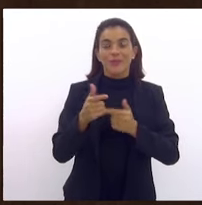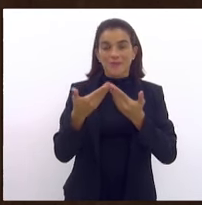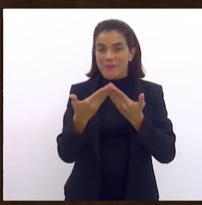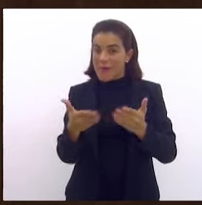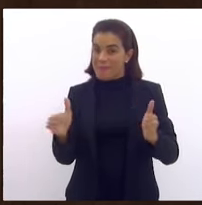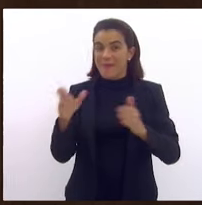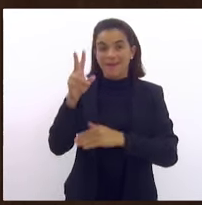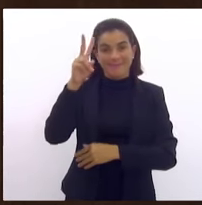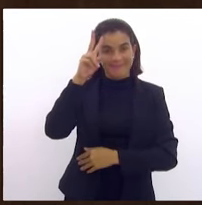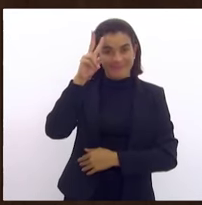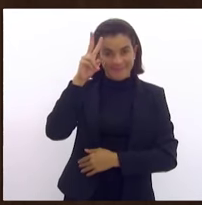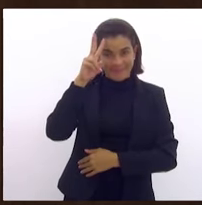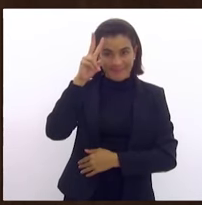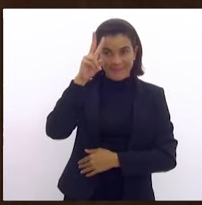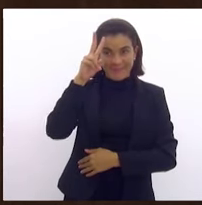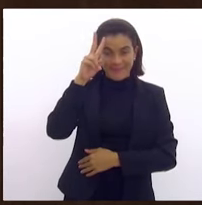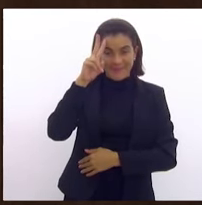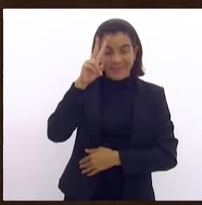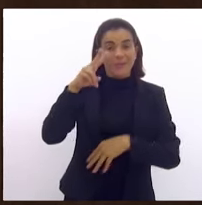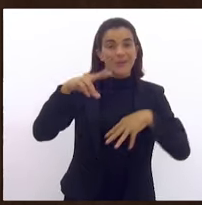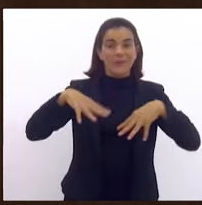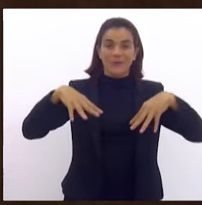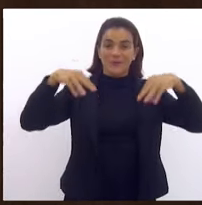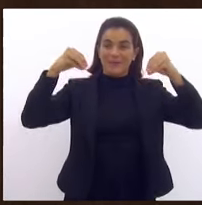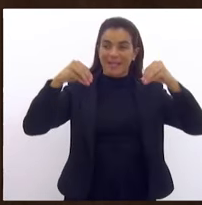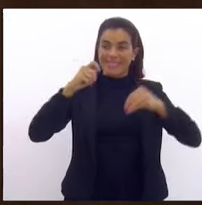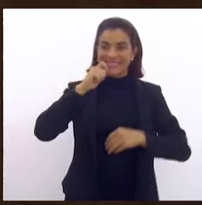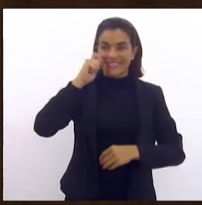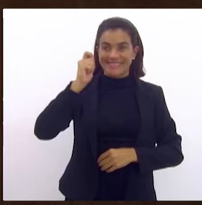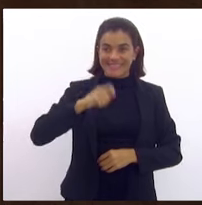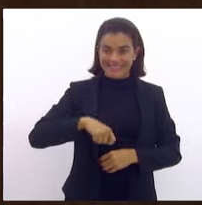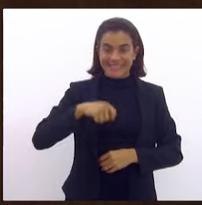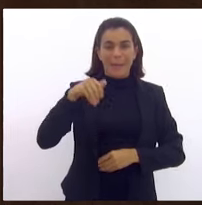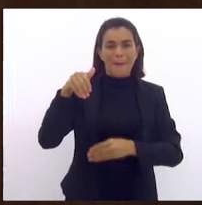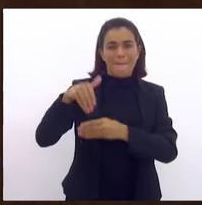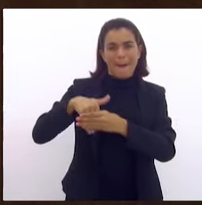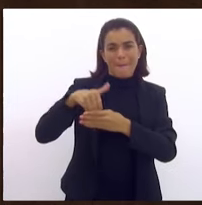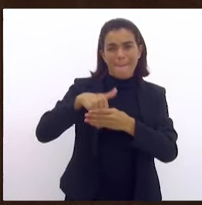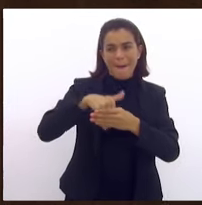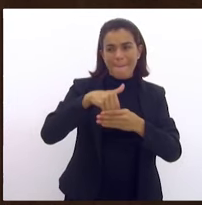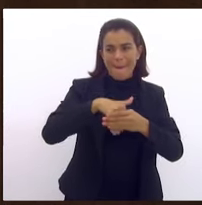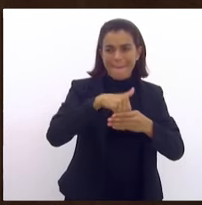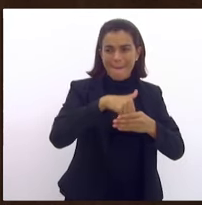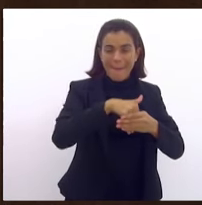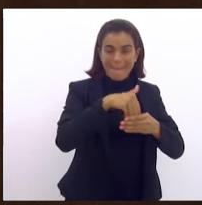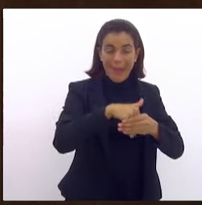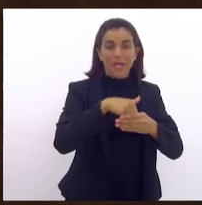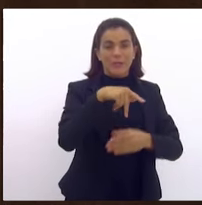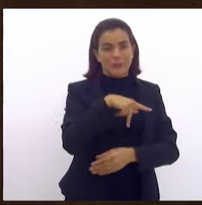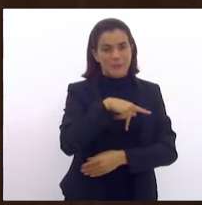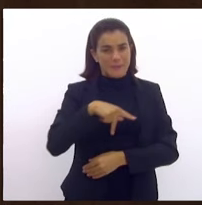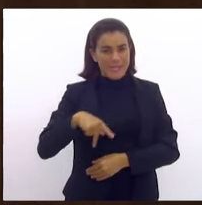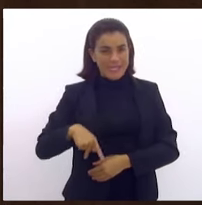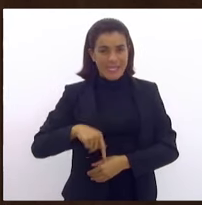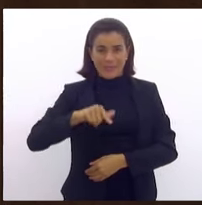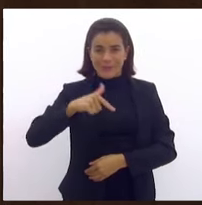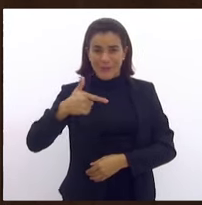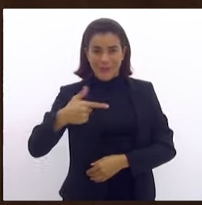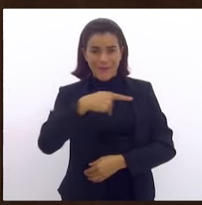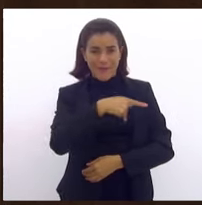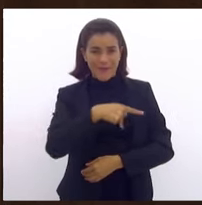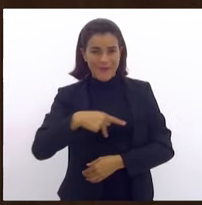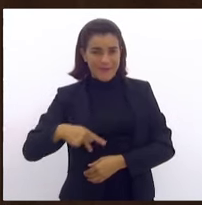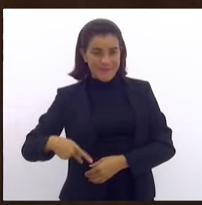na segunda-feira, lá no Palácio Tiradentes, fazendo a eleição da mesa, do presidente, o segundo vice, o